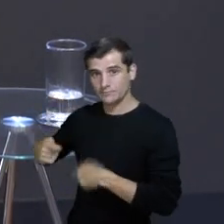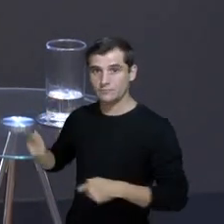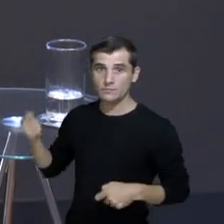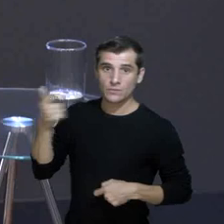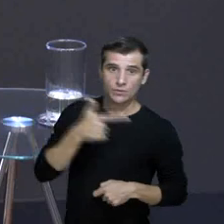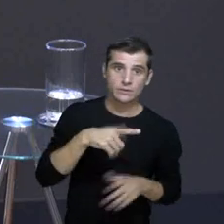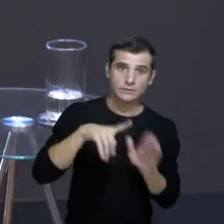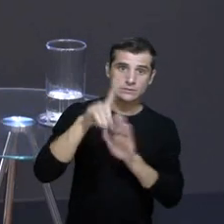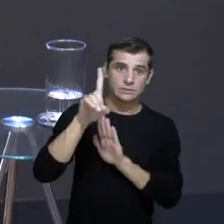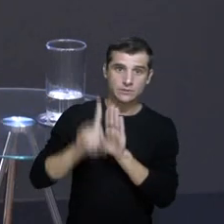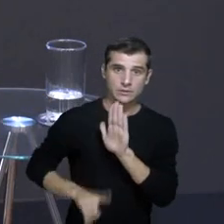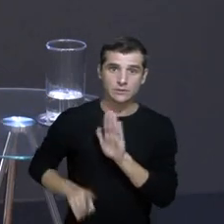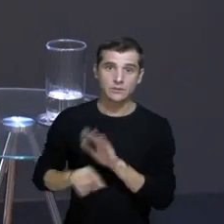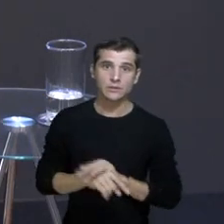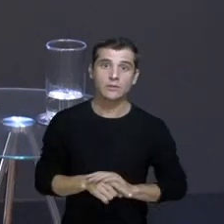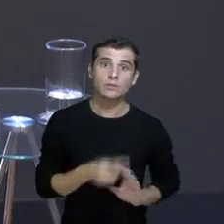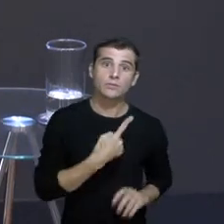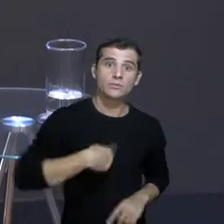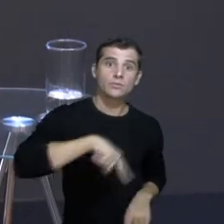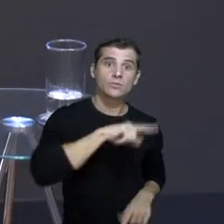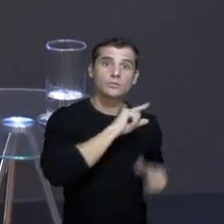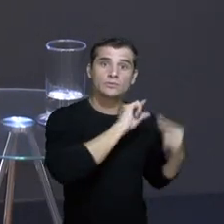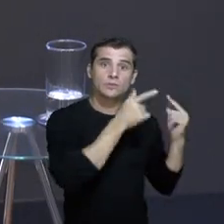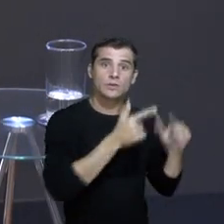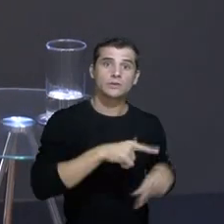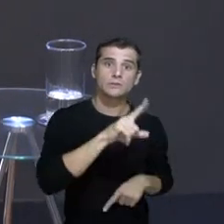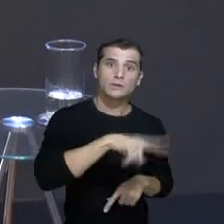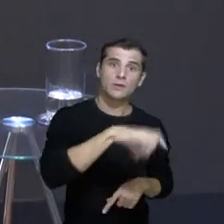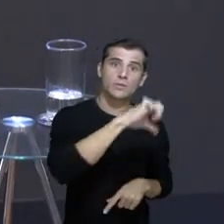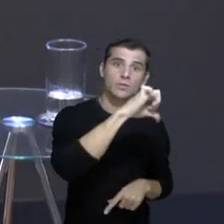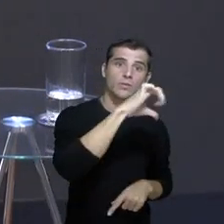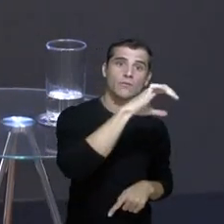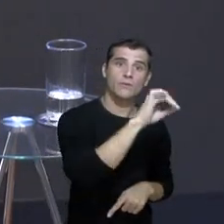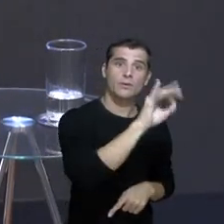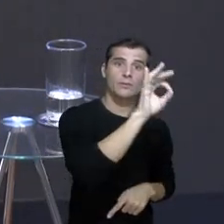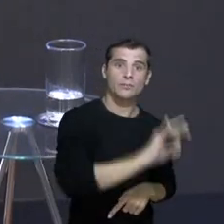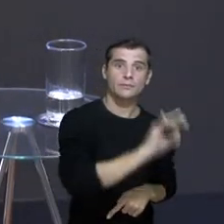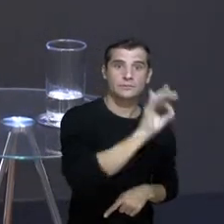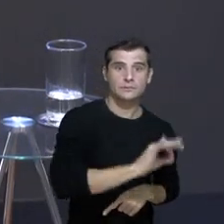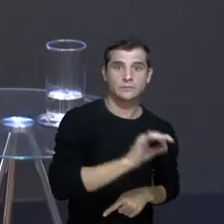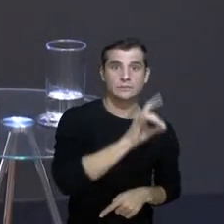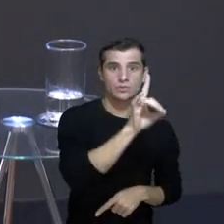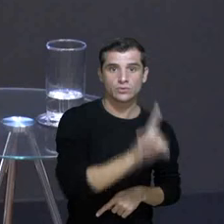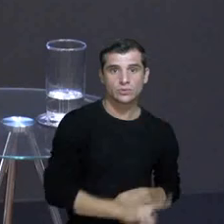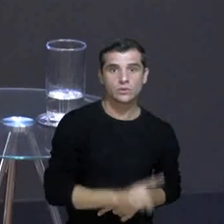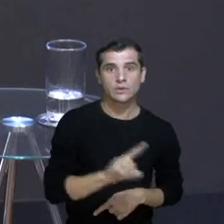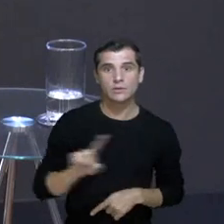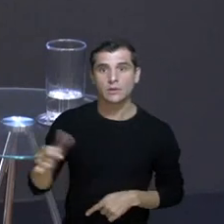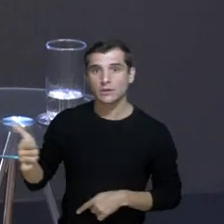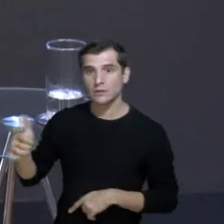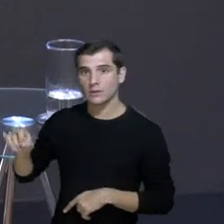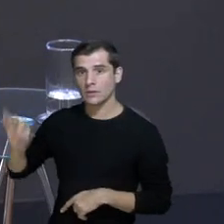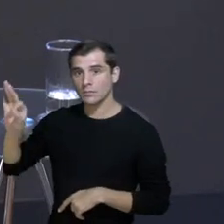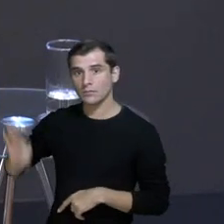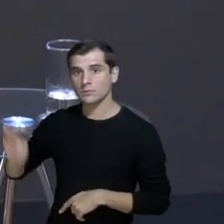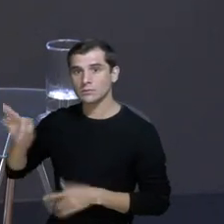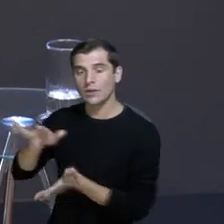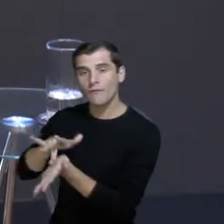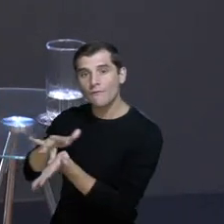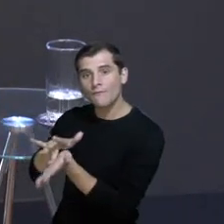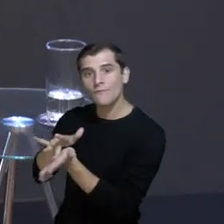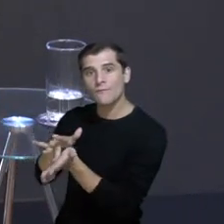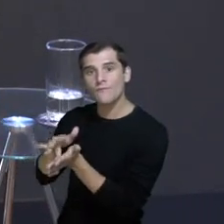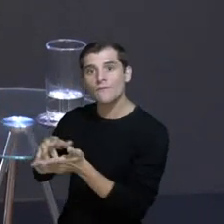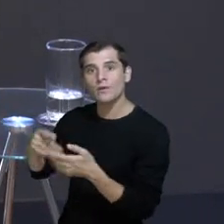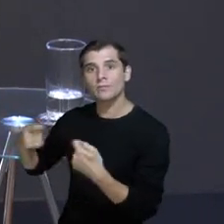geração que é 90% direito 10% faz de conta que eu tenho dever E se eu puder